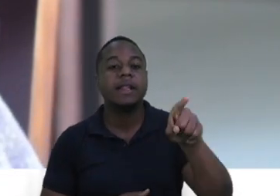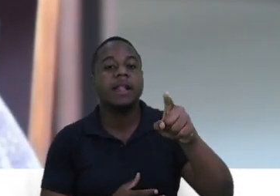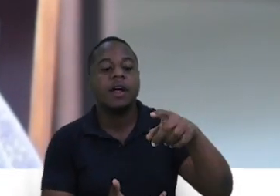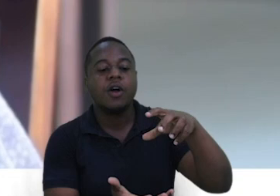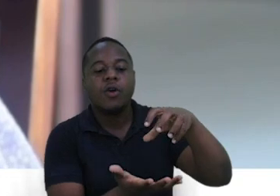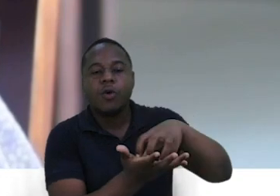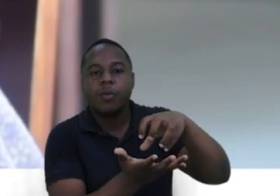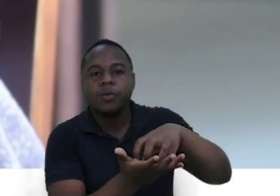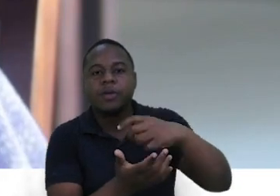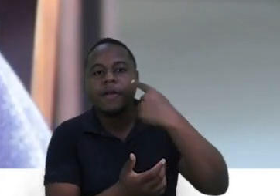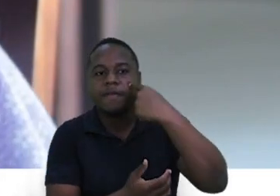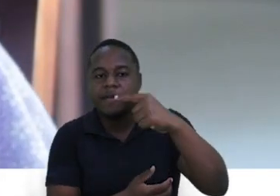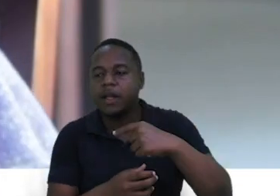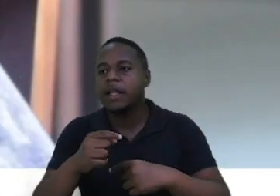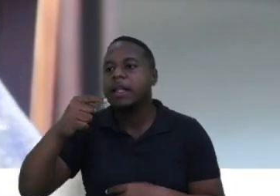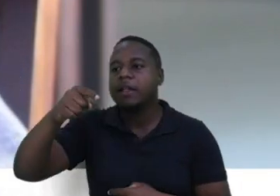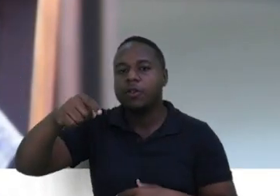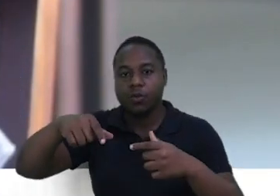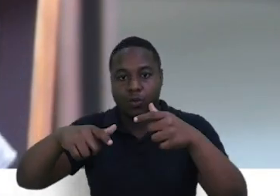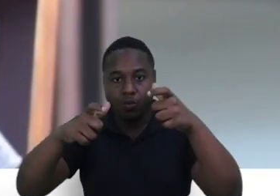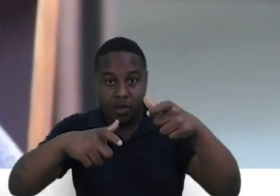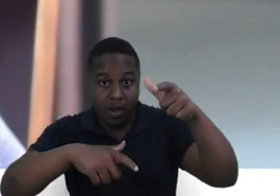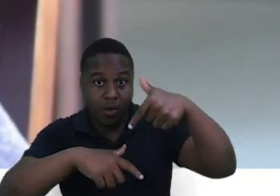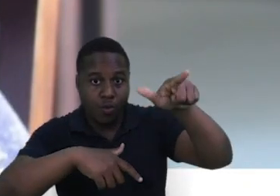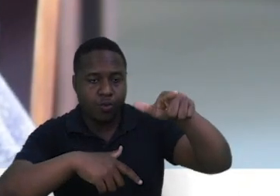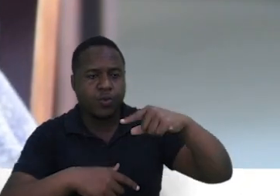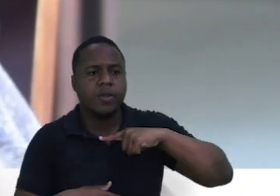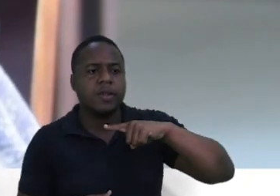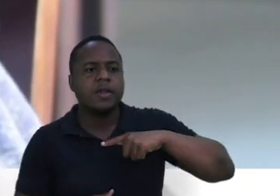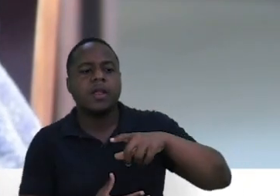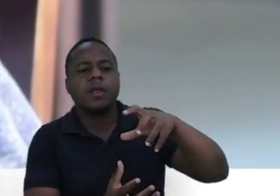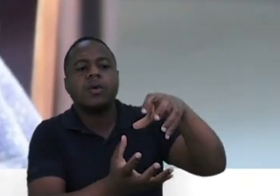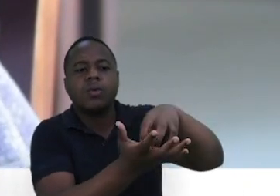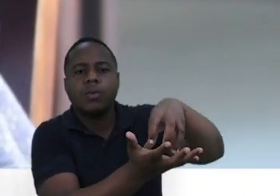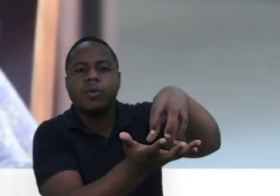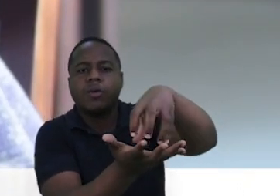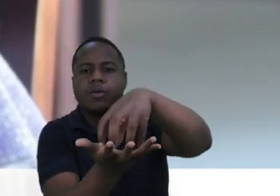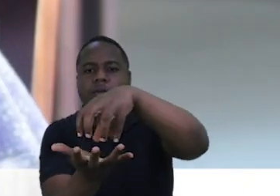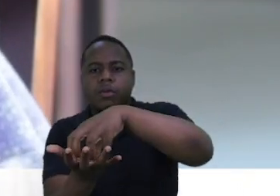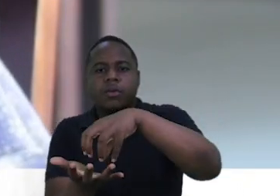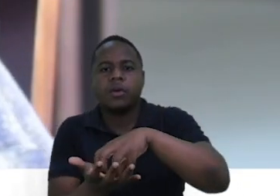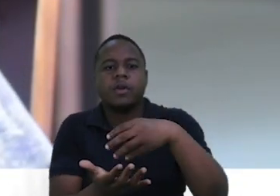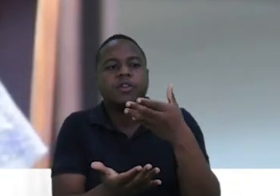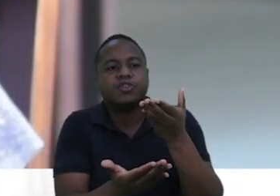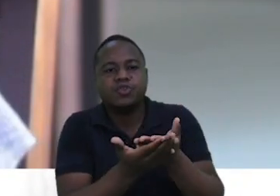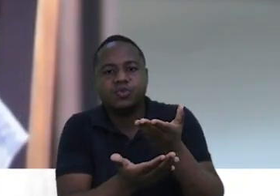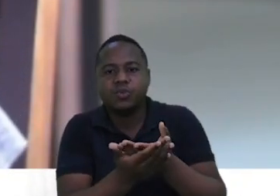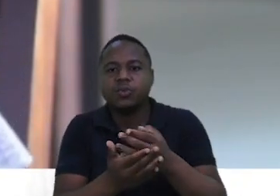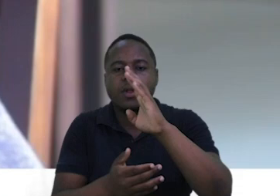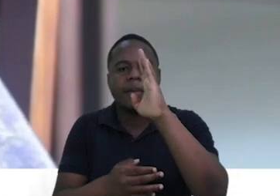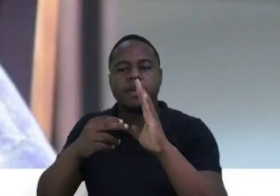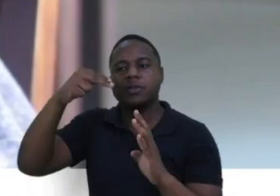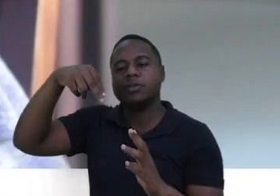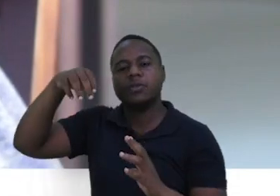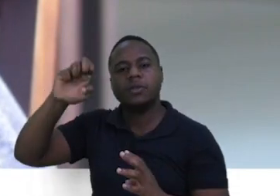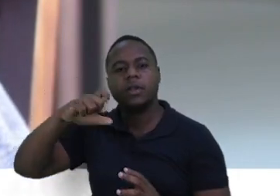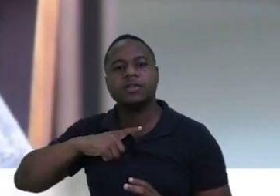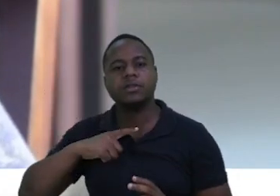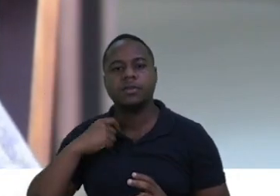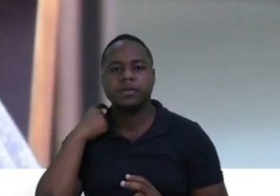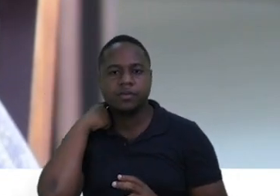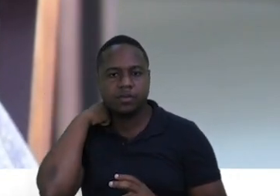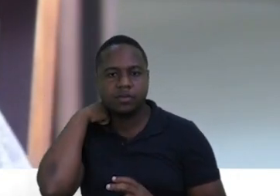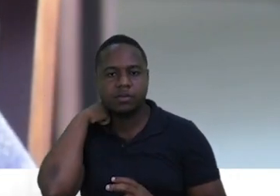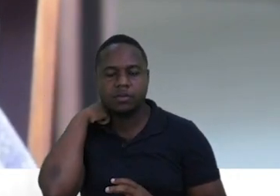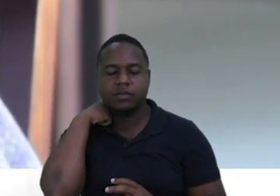comunidades nordestinas, essas comunidades que vocês tanto falam, né? Sim. É que existem comunidades que estudam afinco essa dança, que querem de